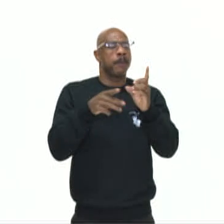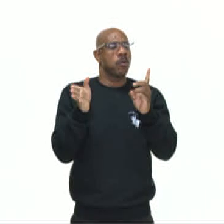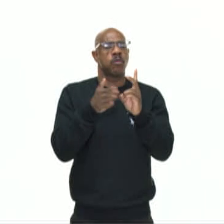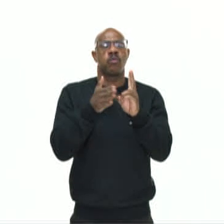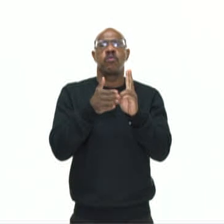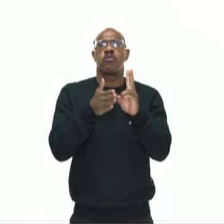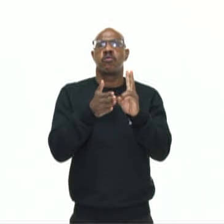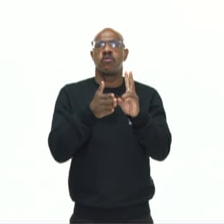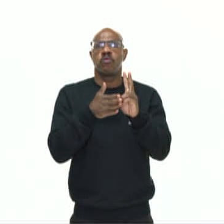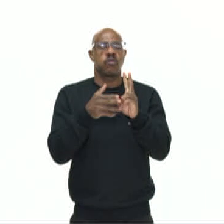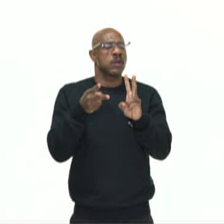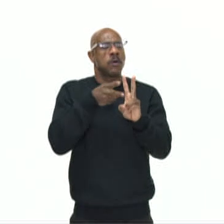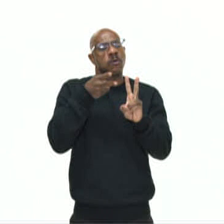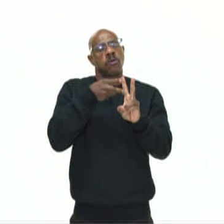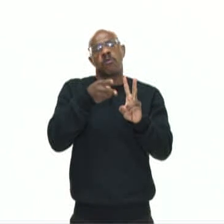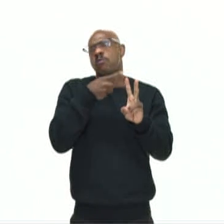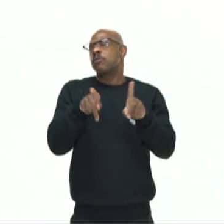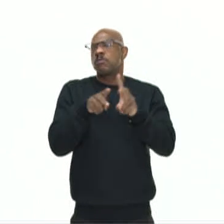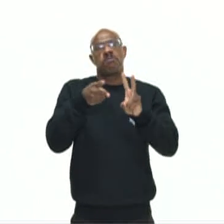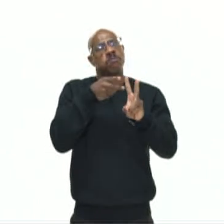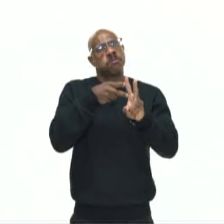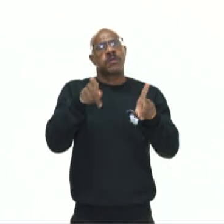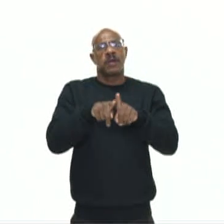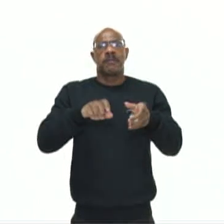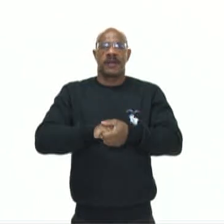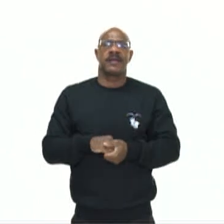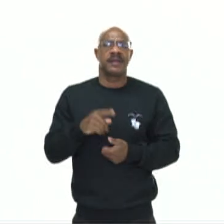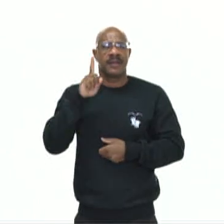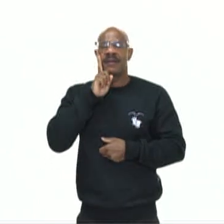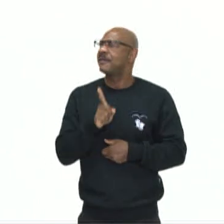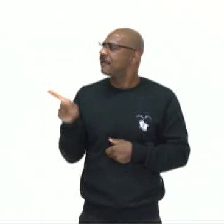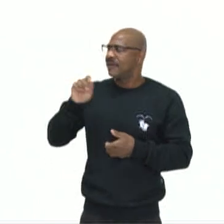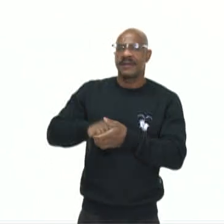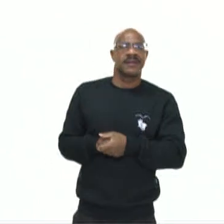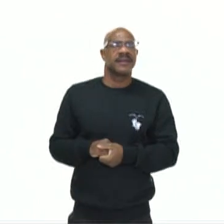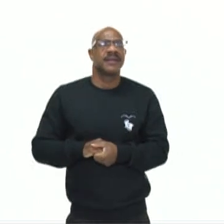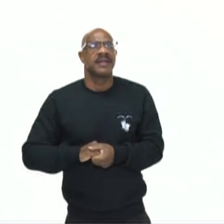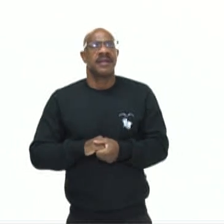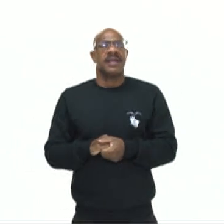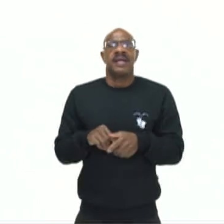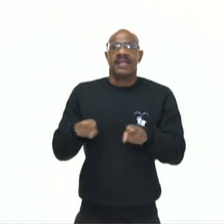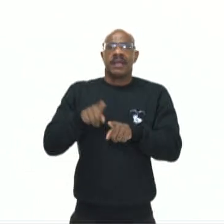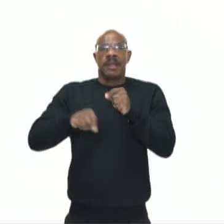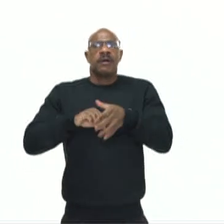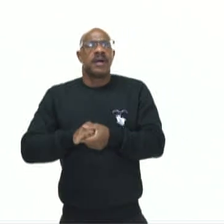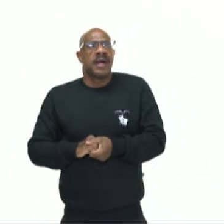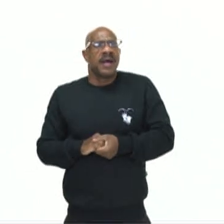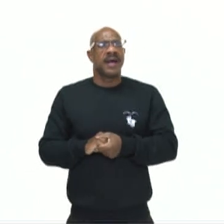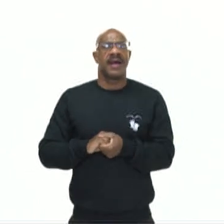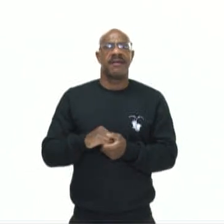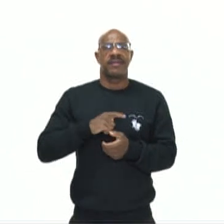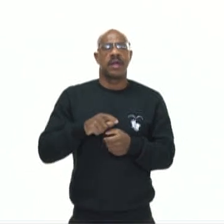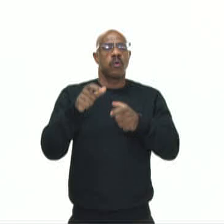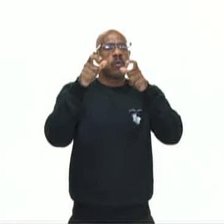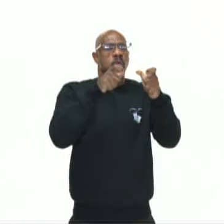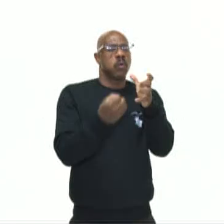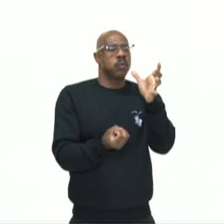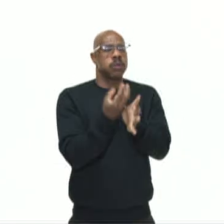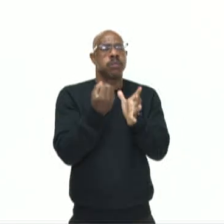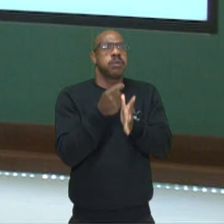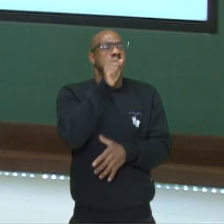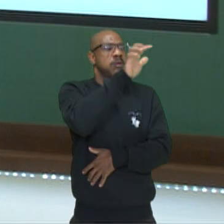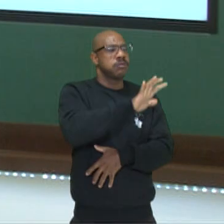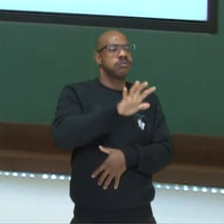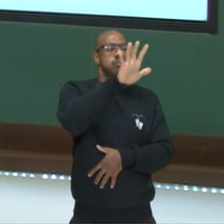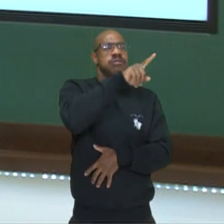territórios administrados pela Espanha, né, que com o passar dos séculos vão ser incorporados aí ao território dos